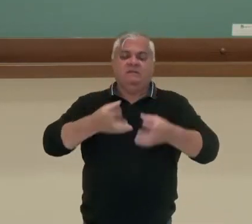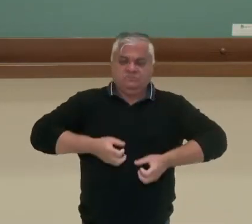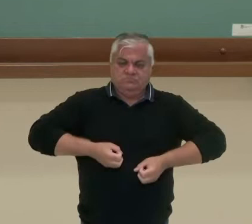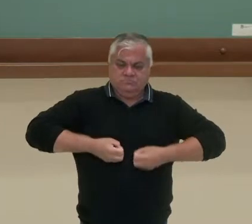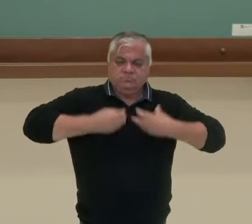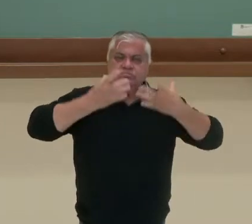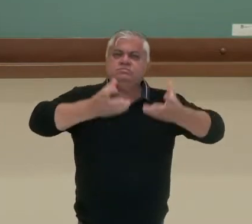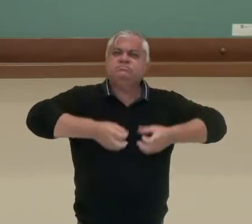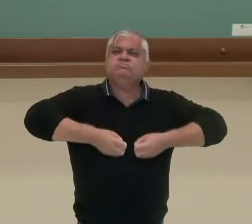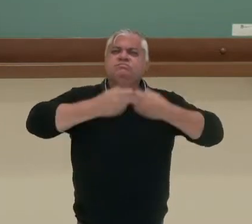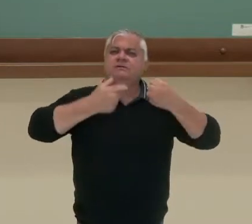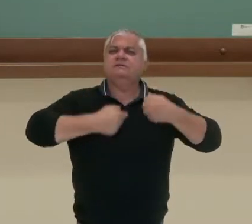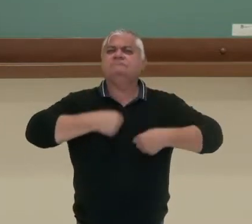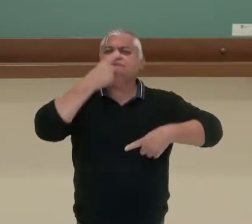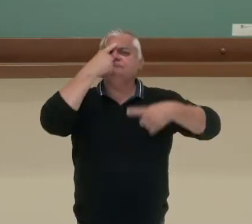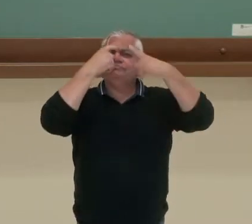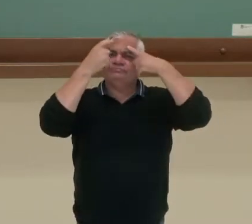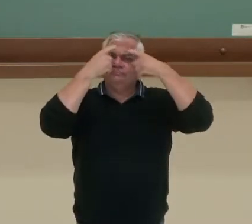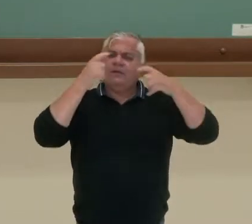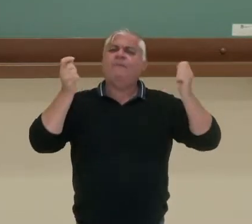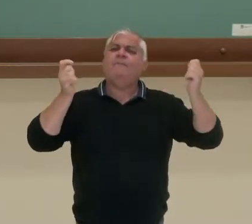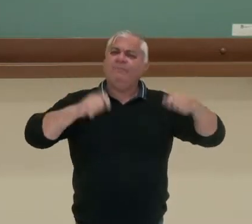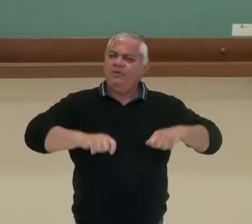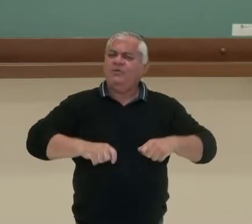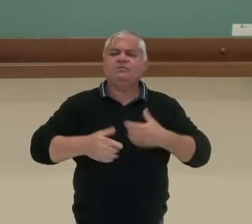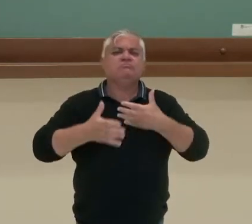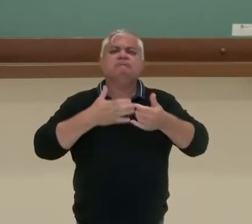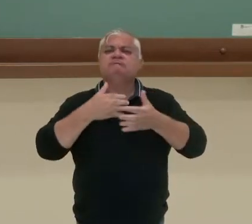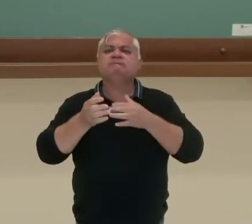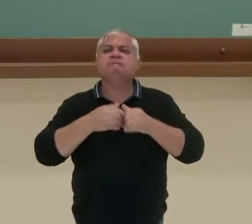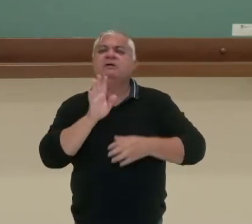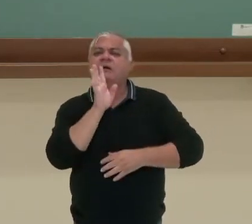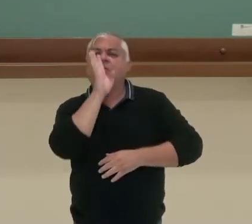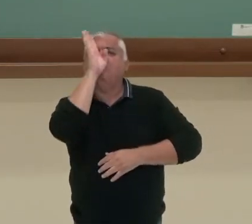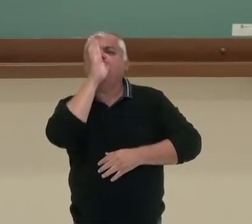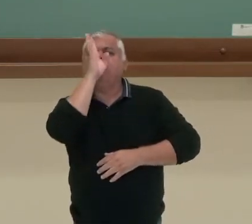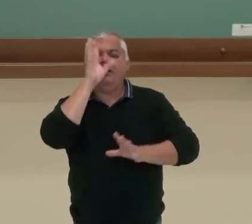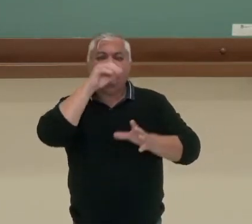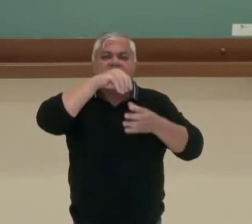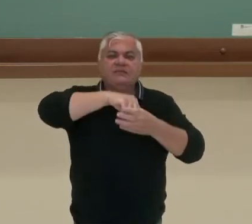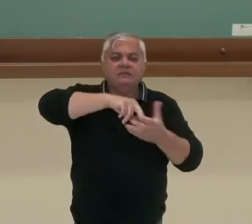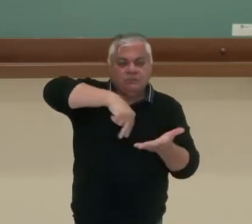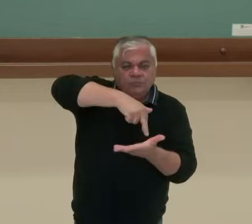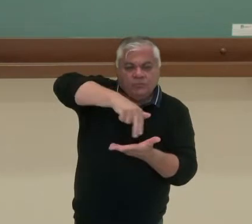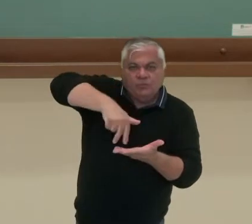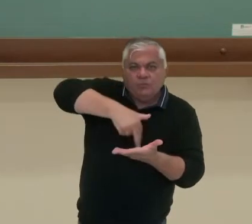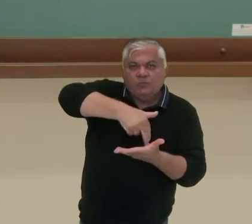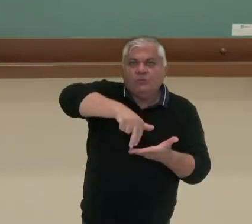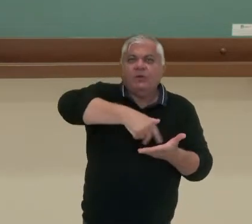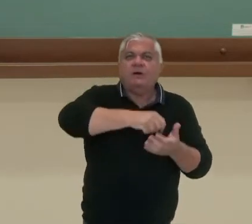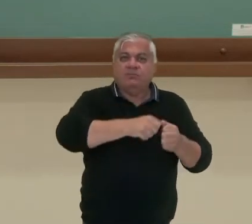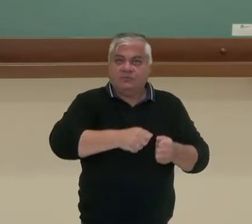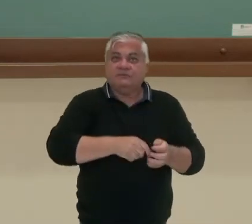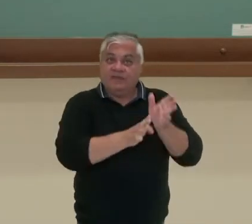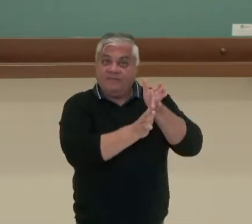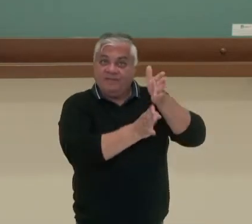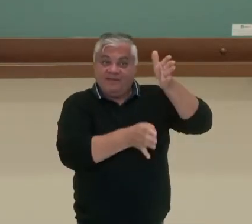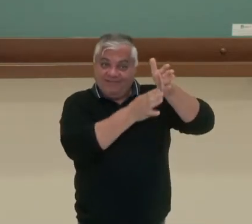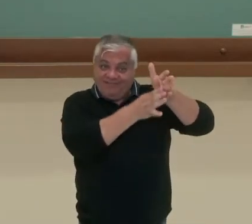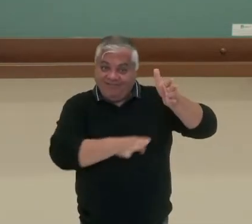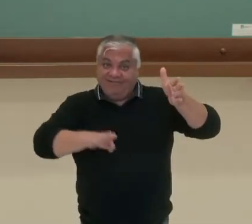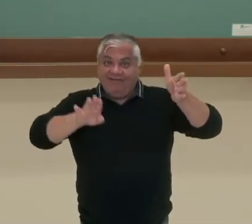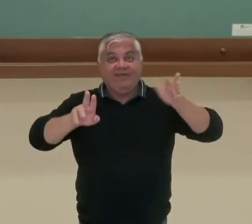poder se improvisar. Ele pode colocar algo a mais em cima da coreografia, ele pode inovar em cima de toda essa base. Então, essa é a